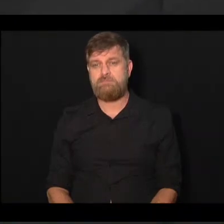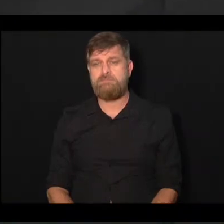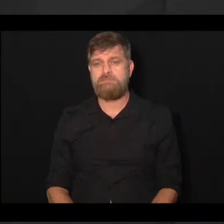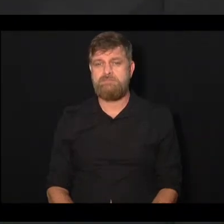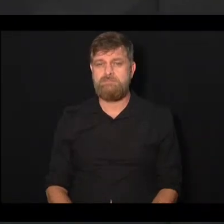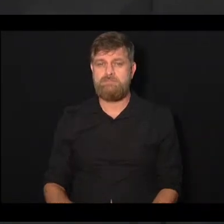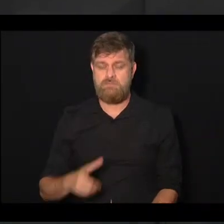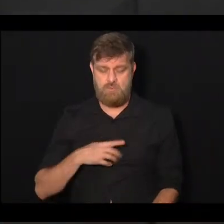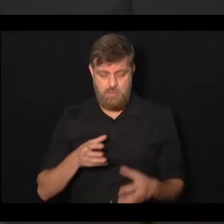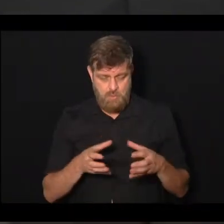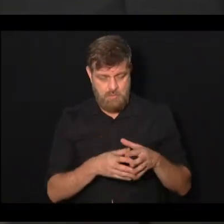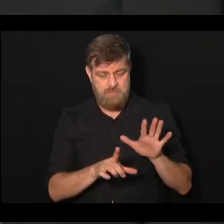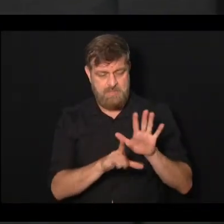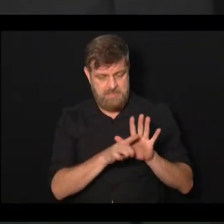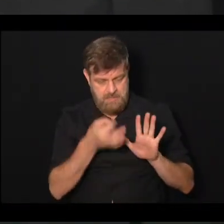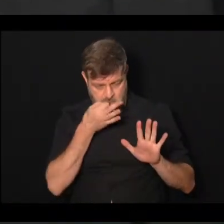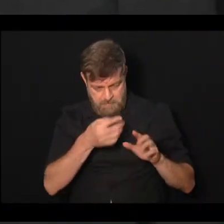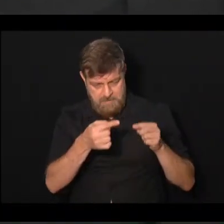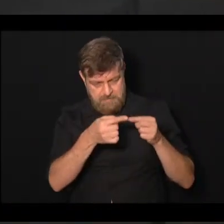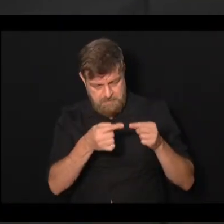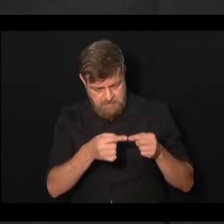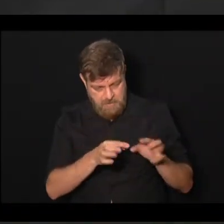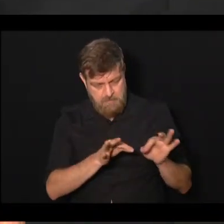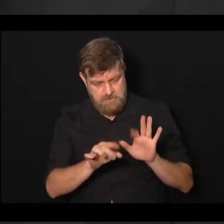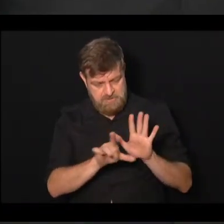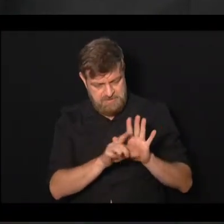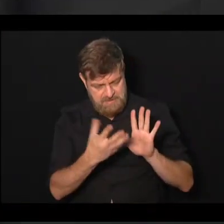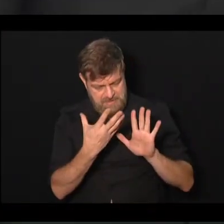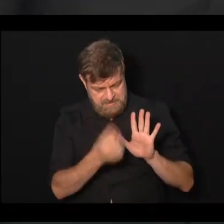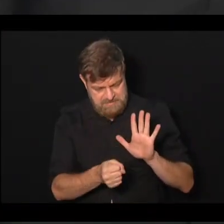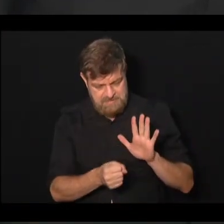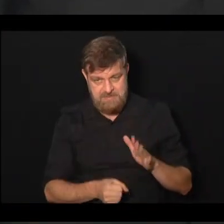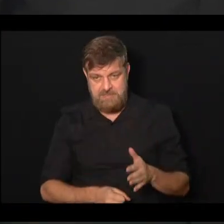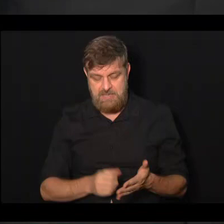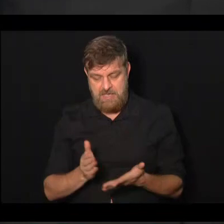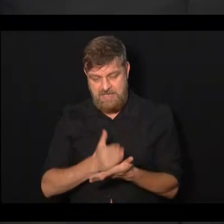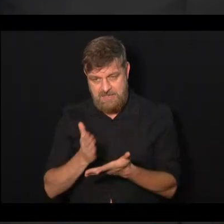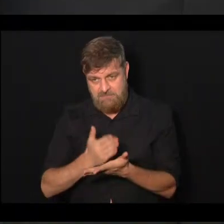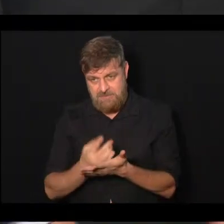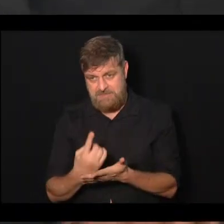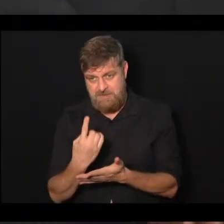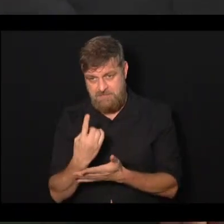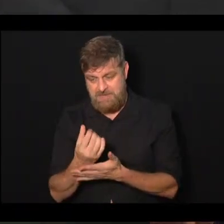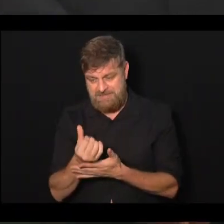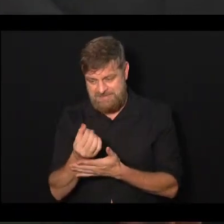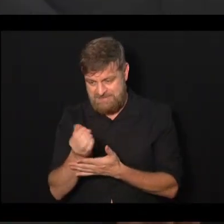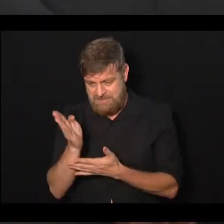Com o parecer favorável ao projeto e as emendas de folhas 160/169,